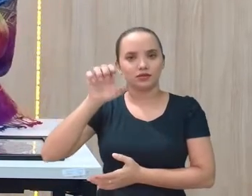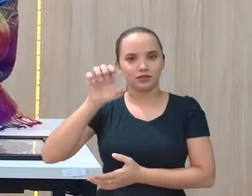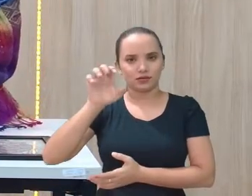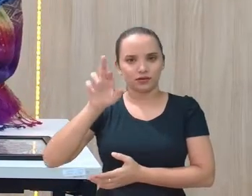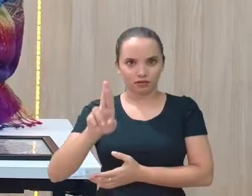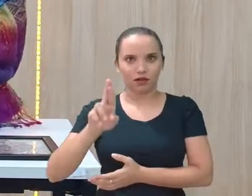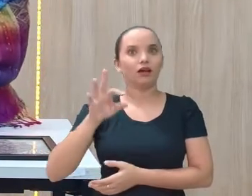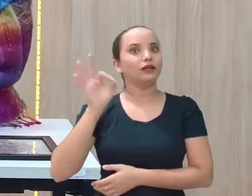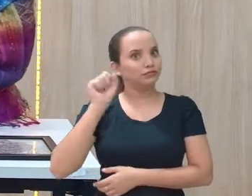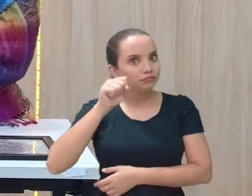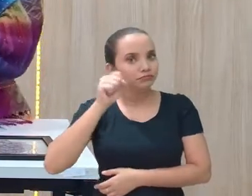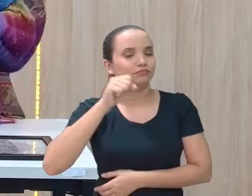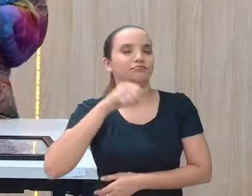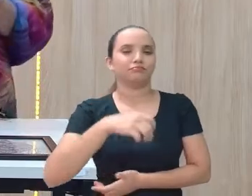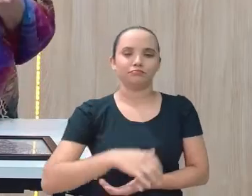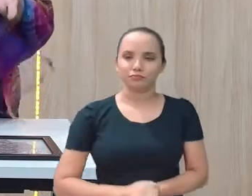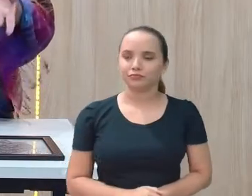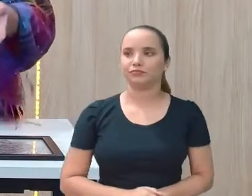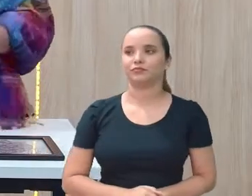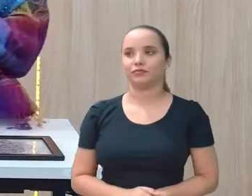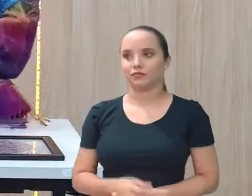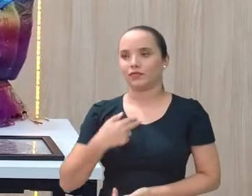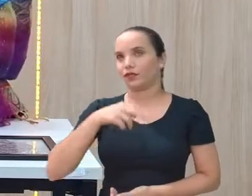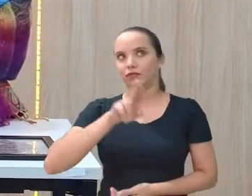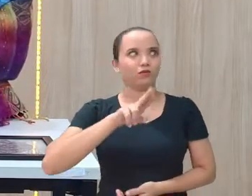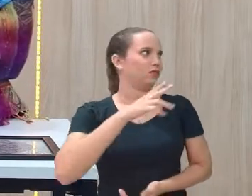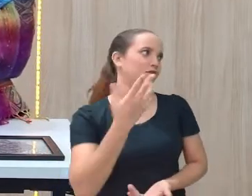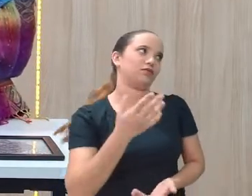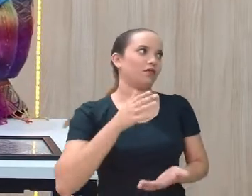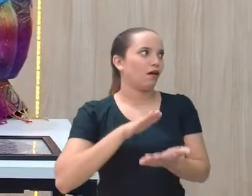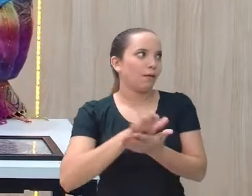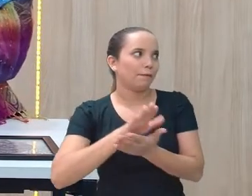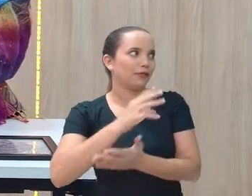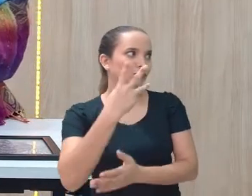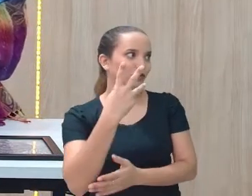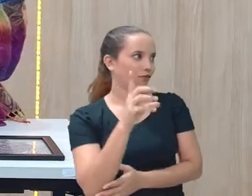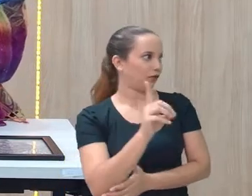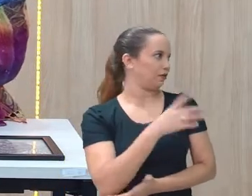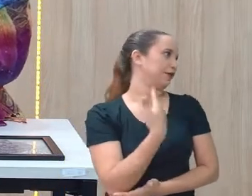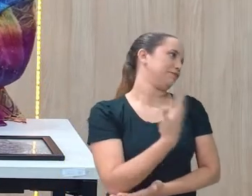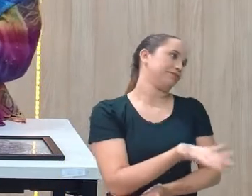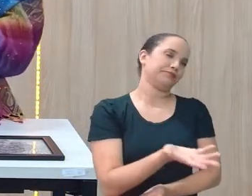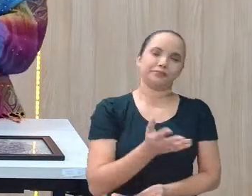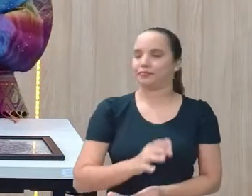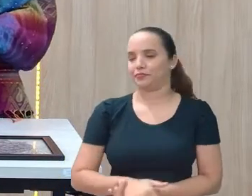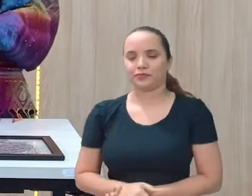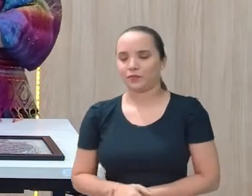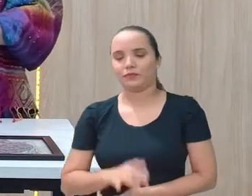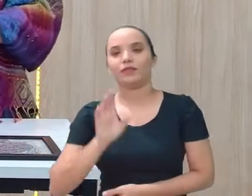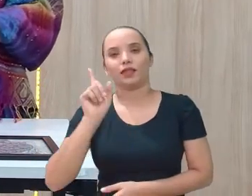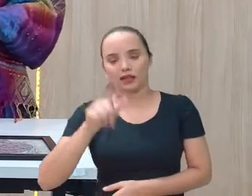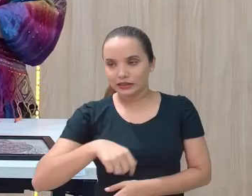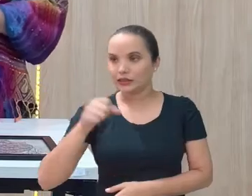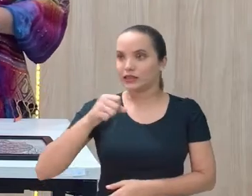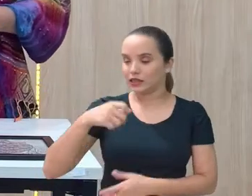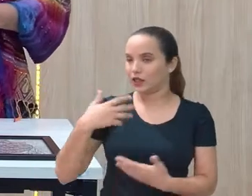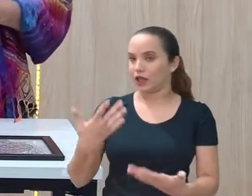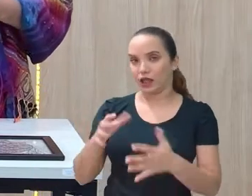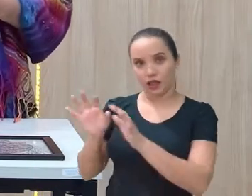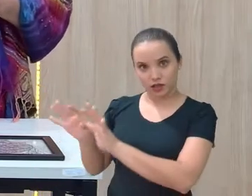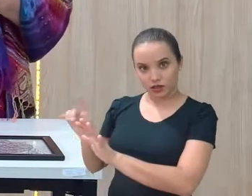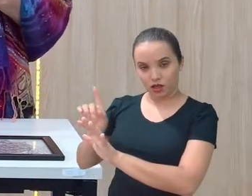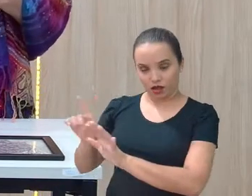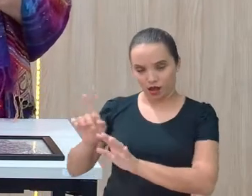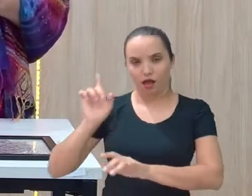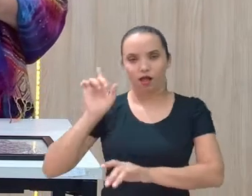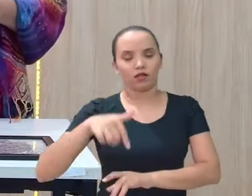Isso. Lá vou eu com a impressora 3D, imagina. Cortadora laser. Cortadora a laser, aí no caso é um